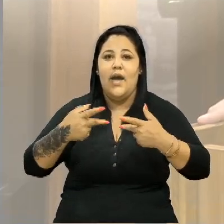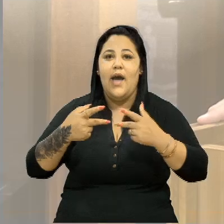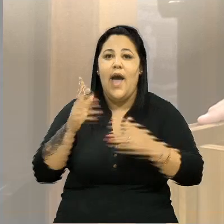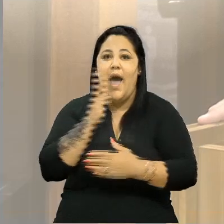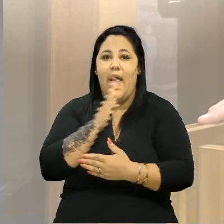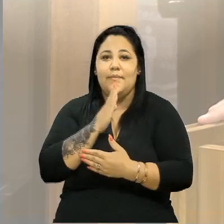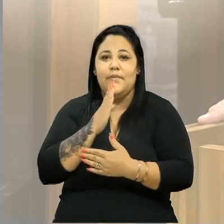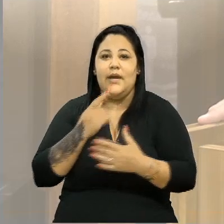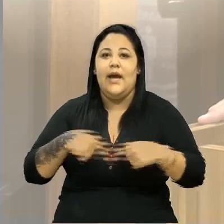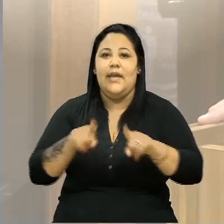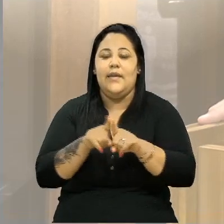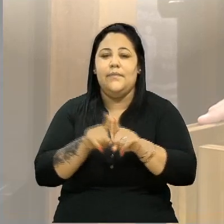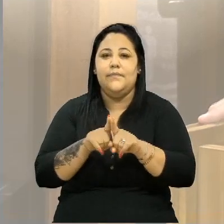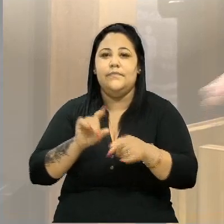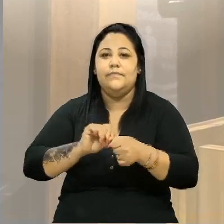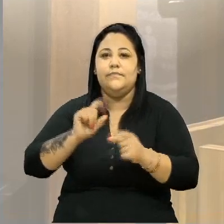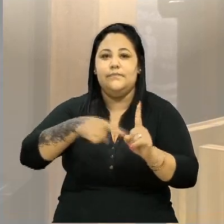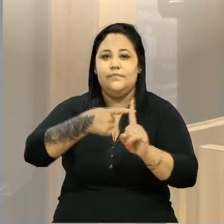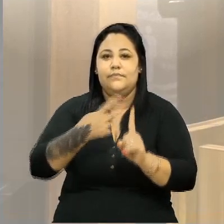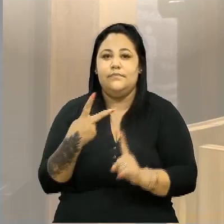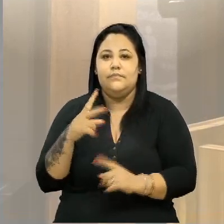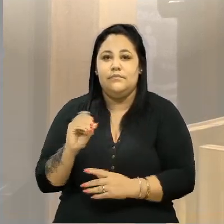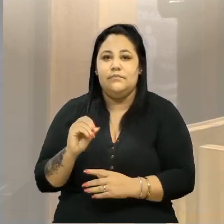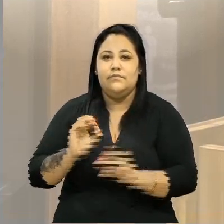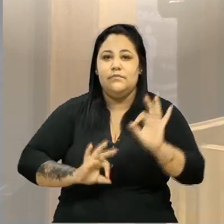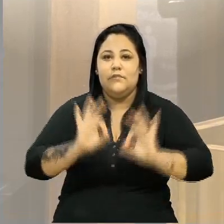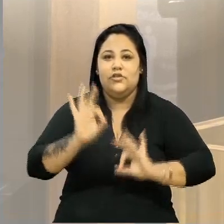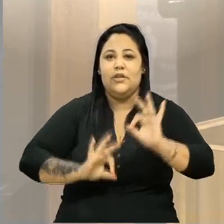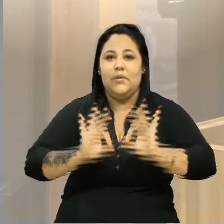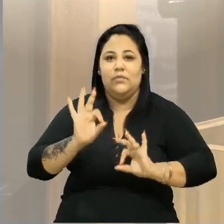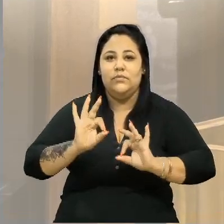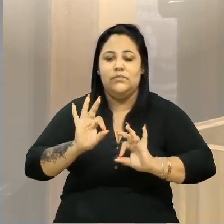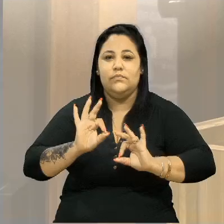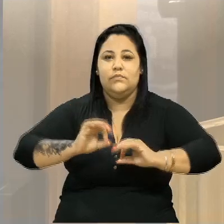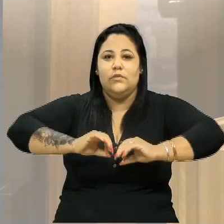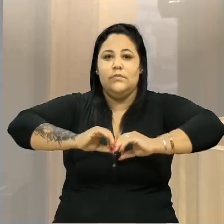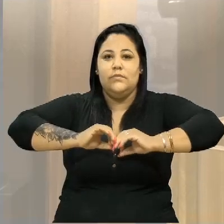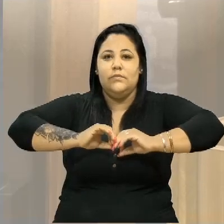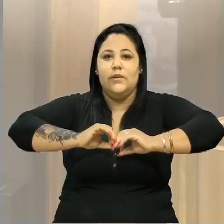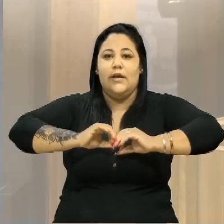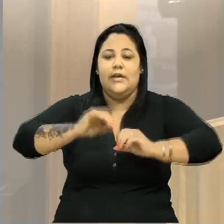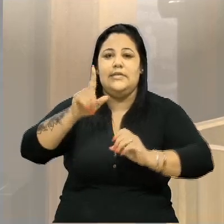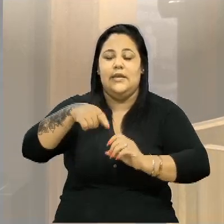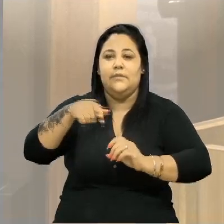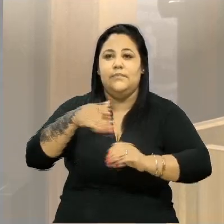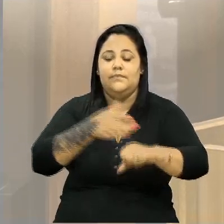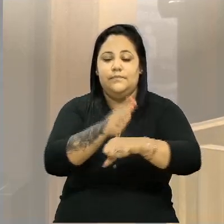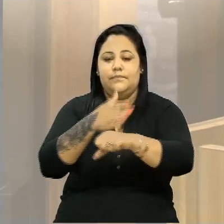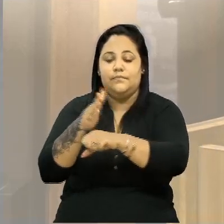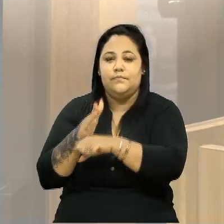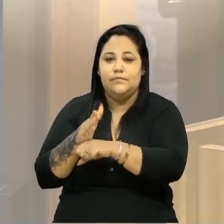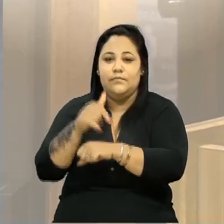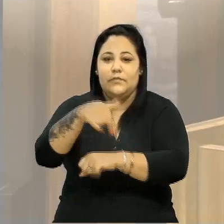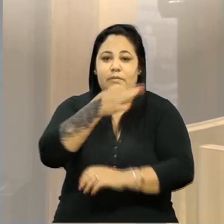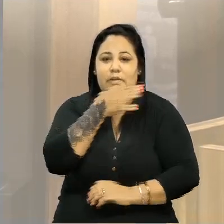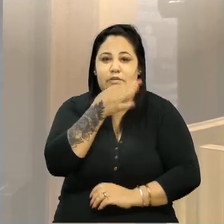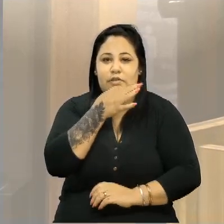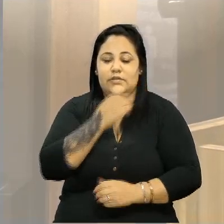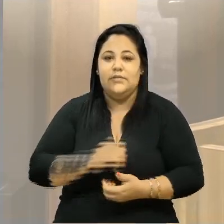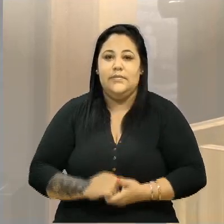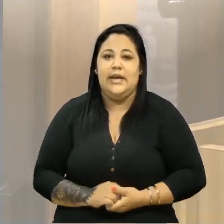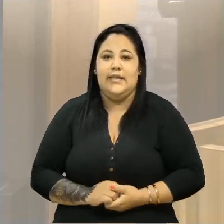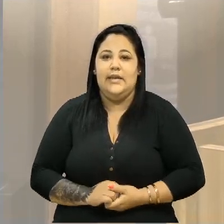protocolei mais de 20 projetos que foram aprovados, muitos importantes para Caxias do Sul,